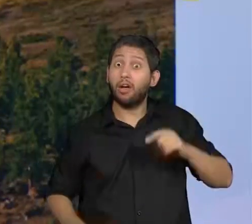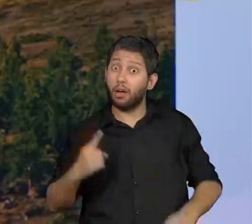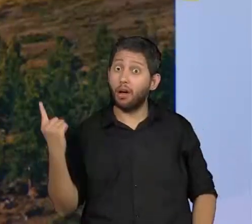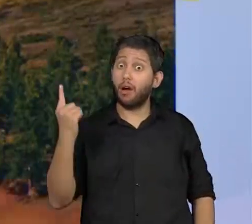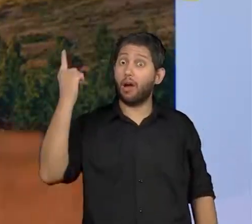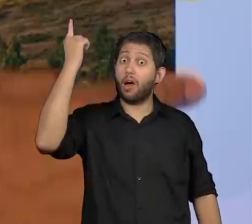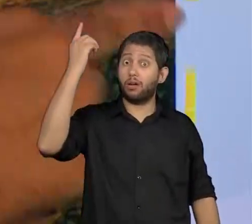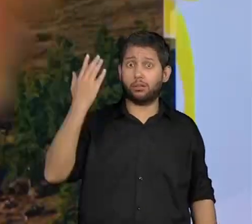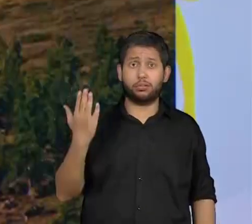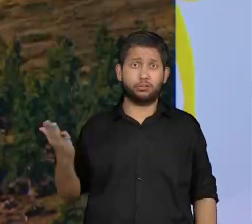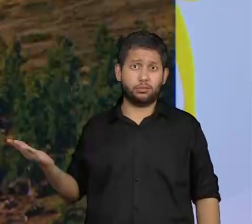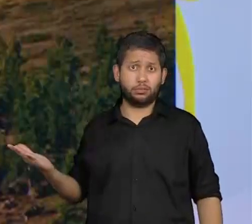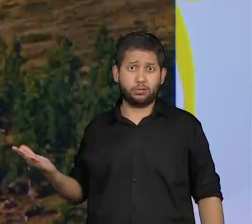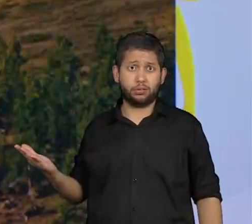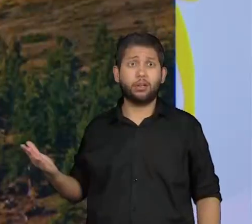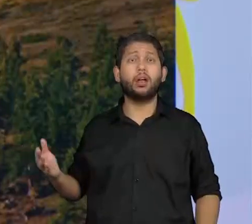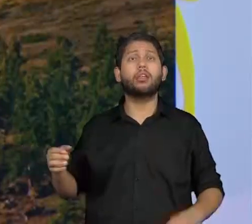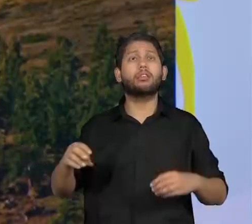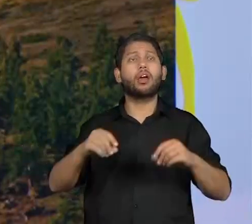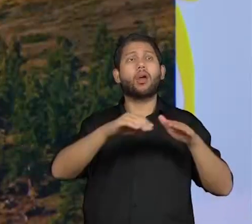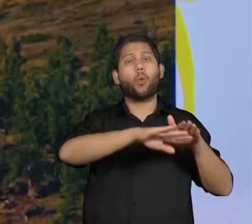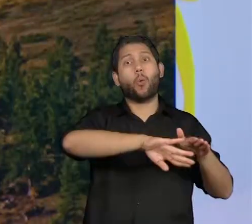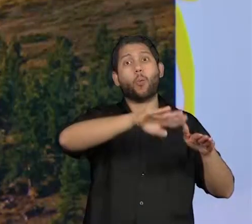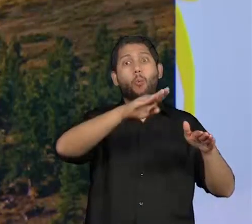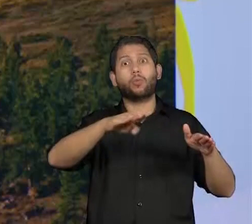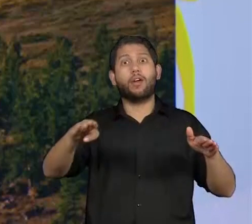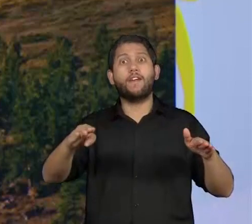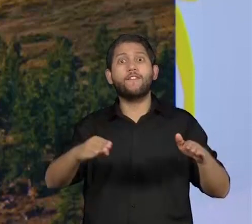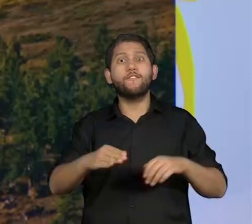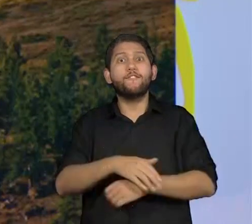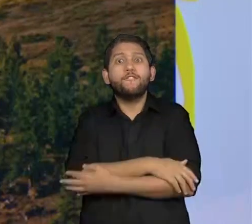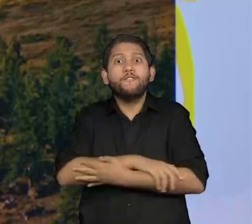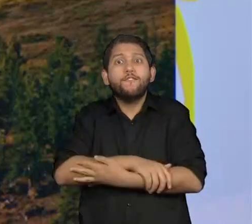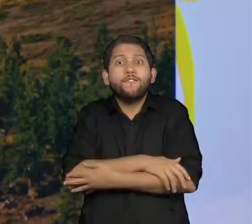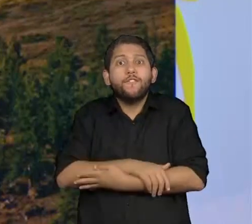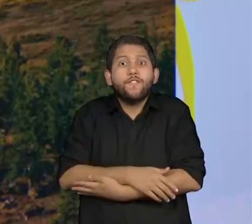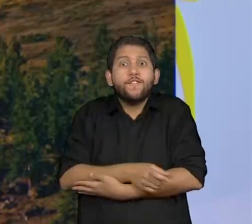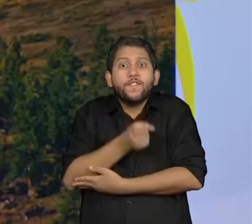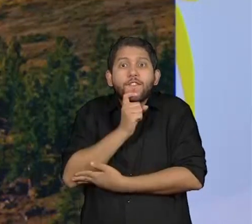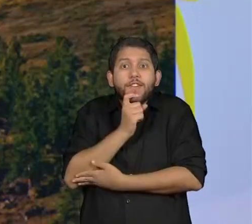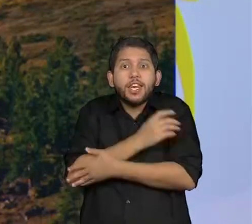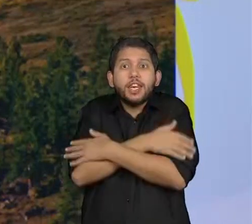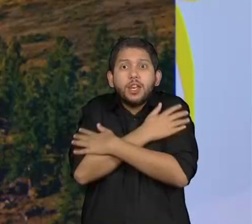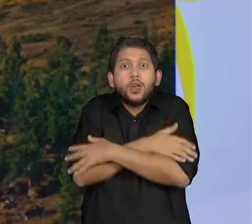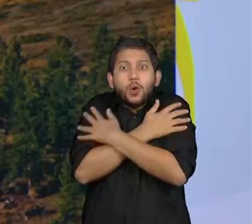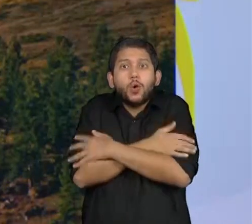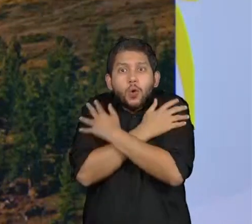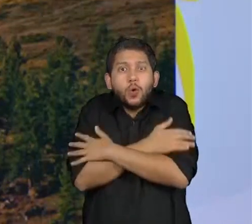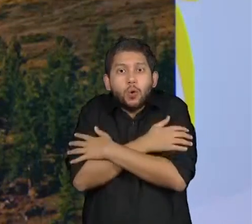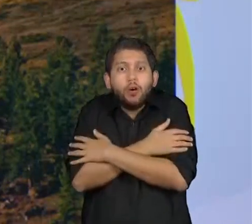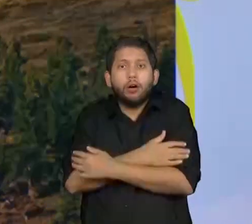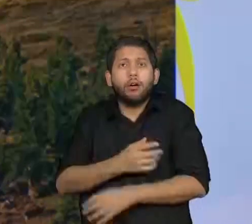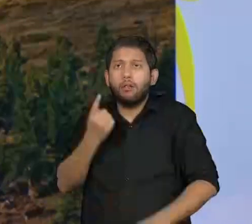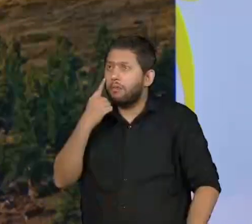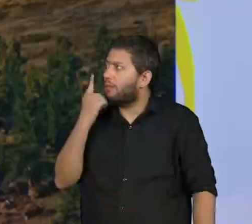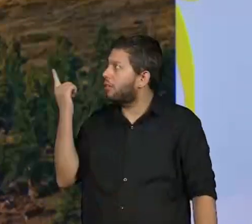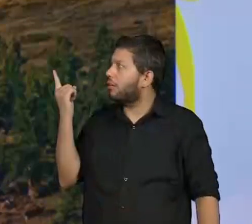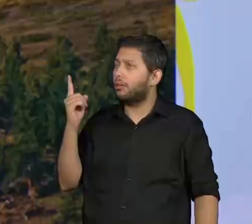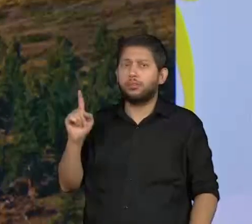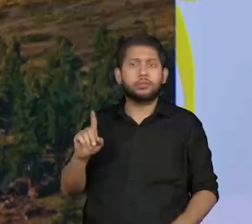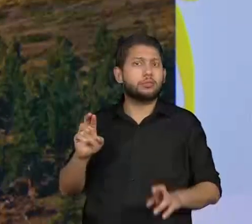gente começa a perceber aonde estão as montanhas e como as montanhas aí mudam